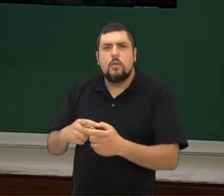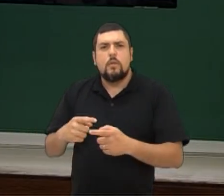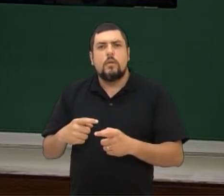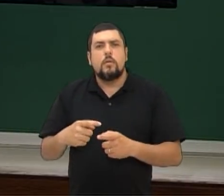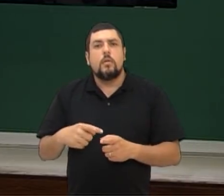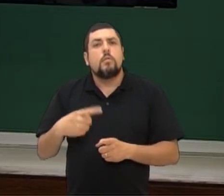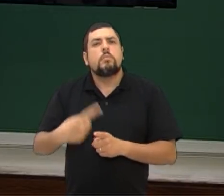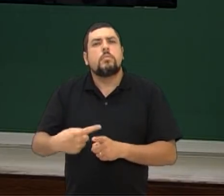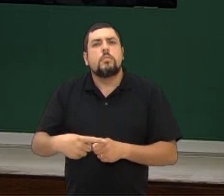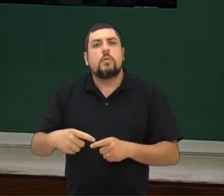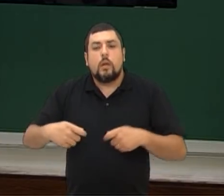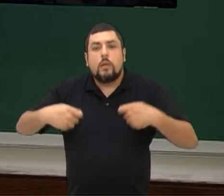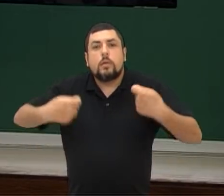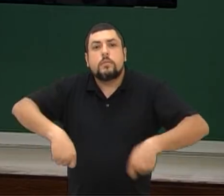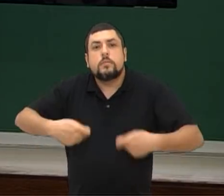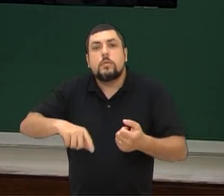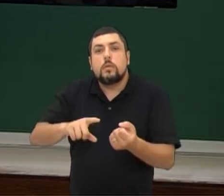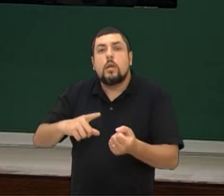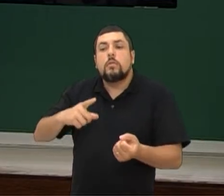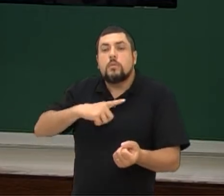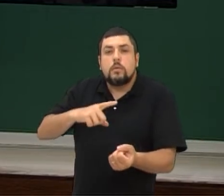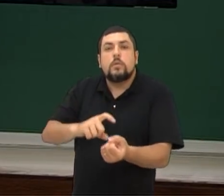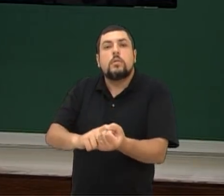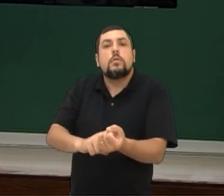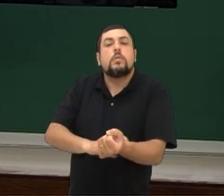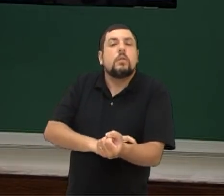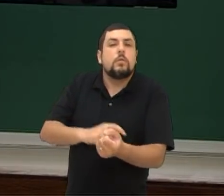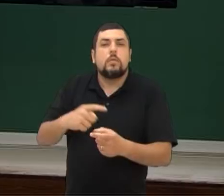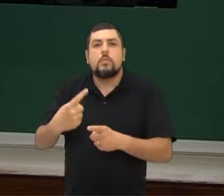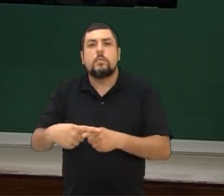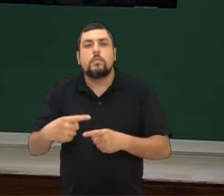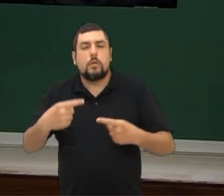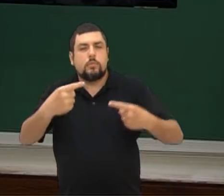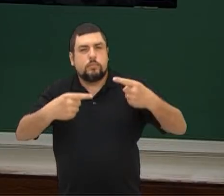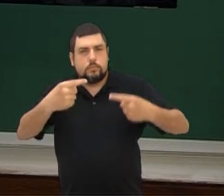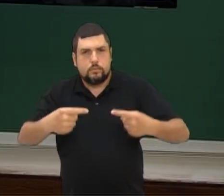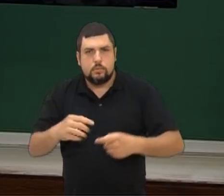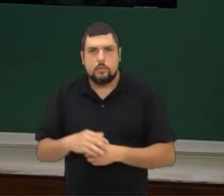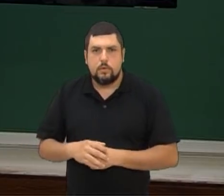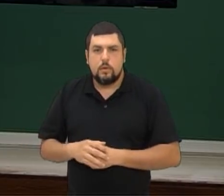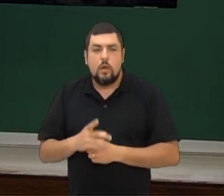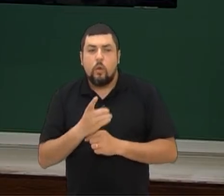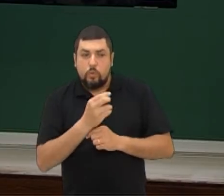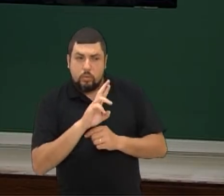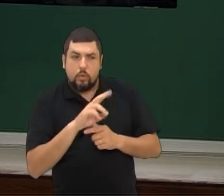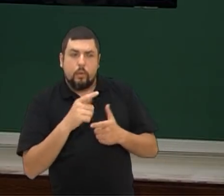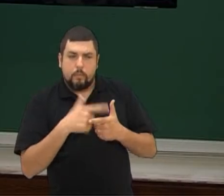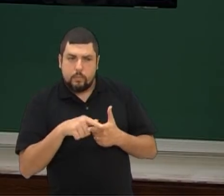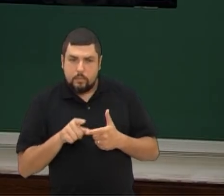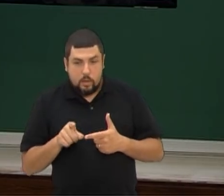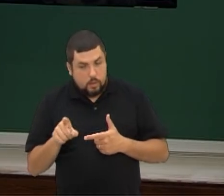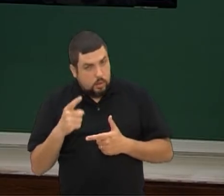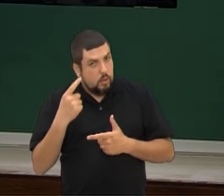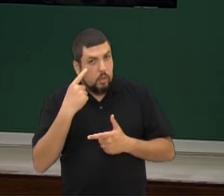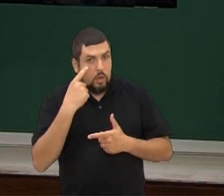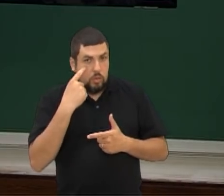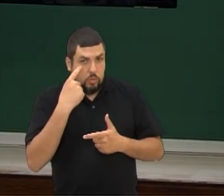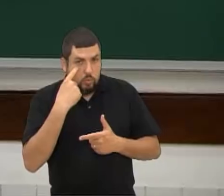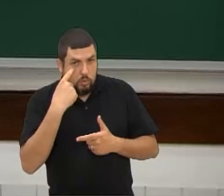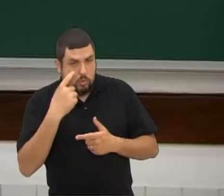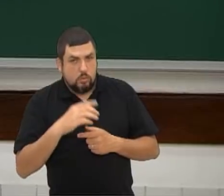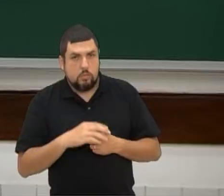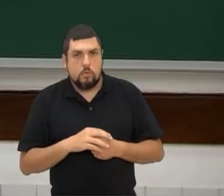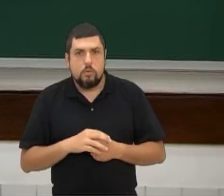necessário ter nervo? Trouxe de novo o diálogo ali. Doutora, o problema dela é nos olhos. Eu já vou chegar